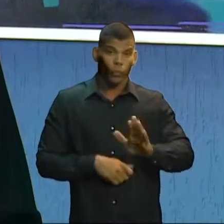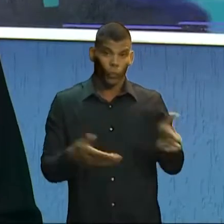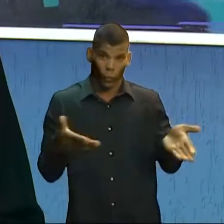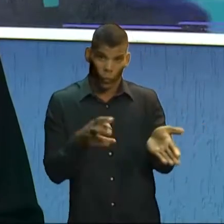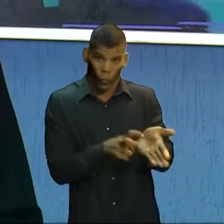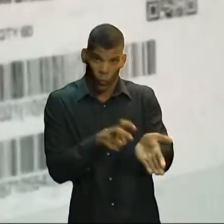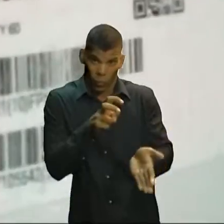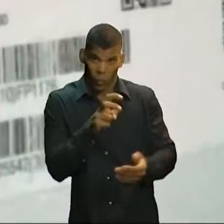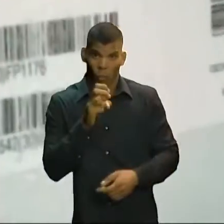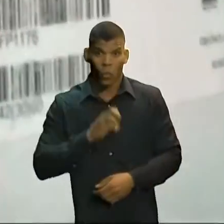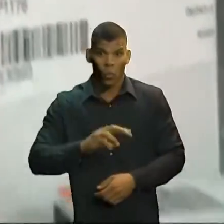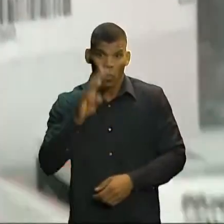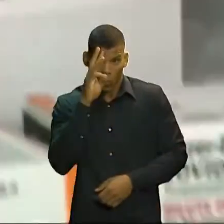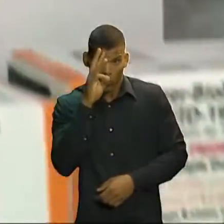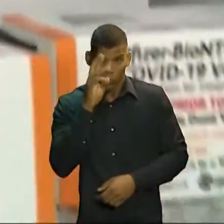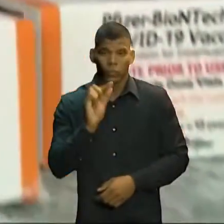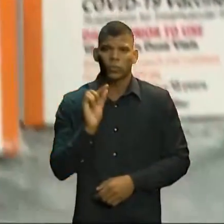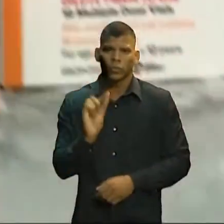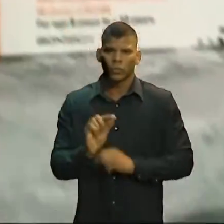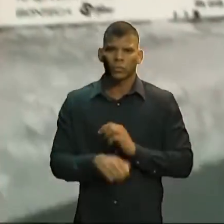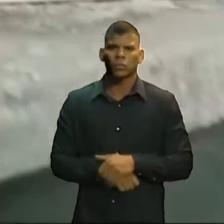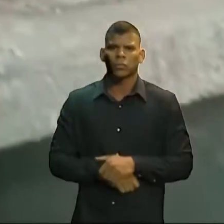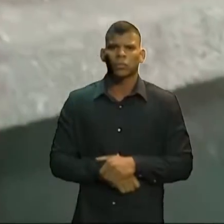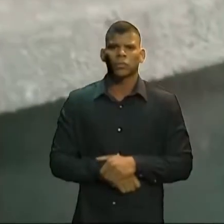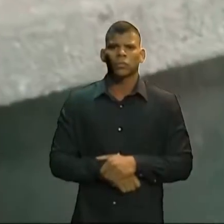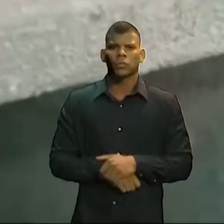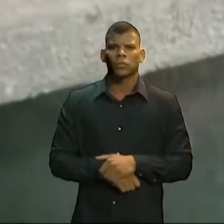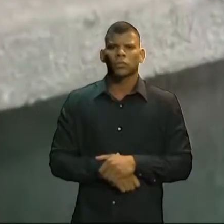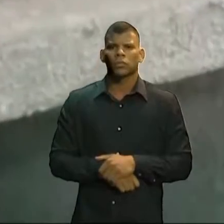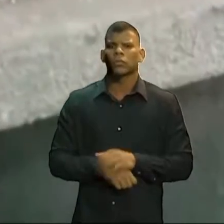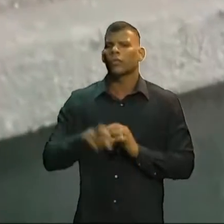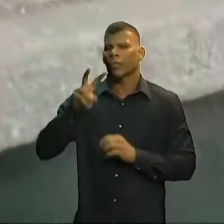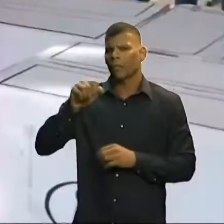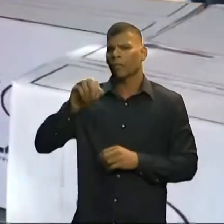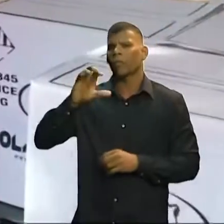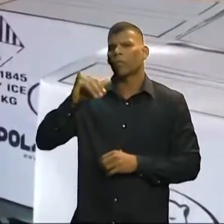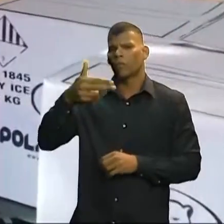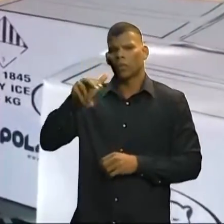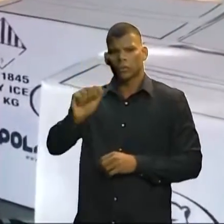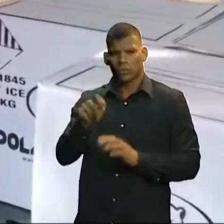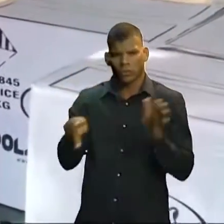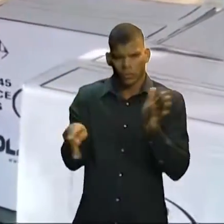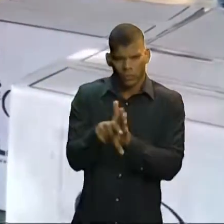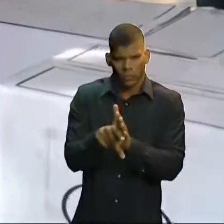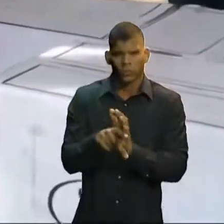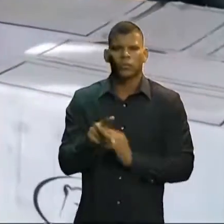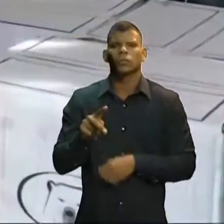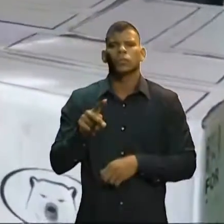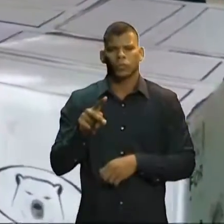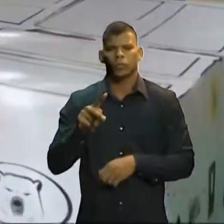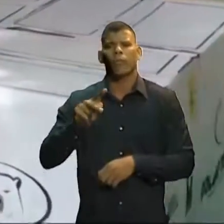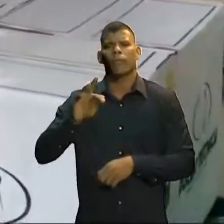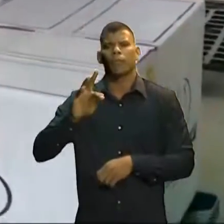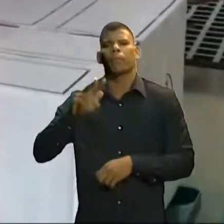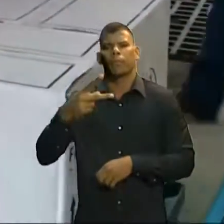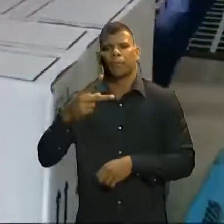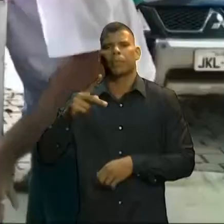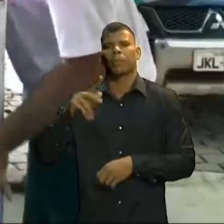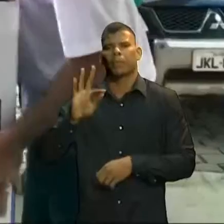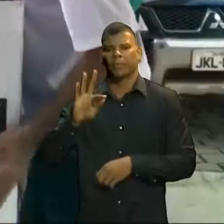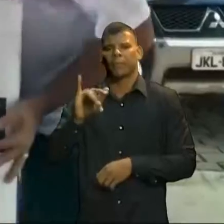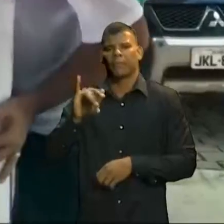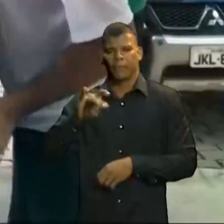terça-feira, desembarcou em Fortaleza o segundo lote de vacinas pediátricas contra a Covid-19 da Pfizer. São